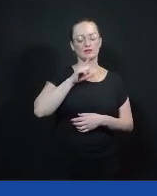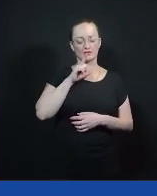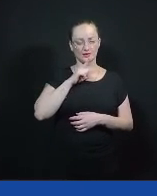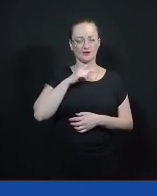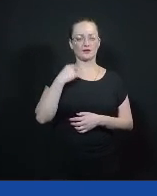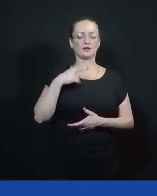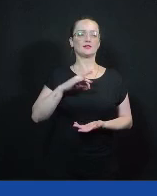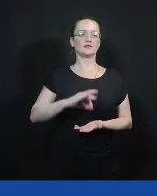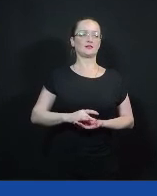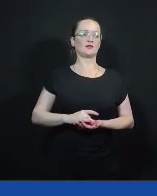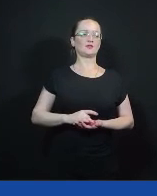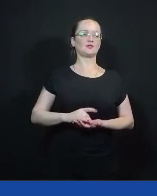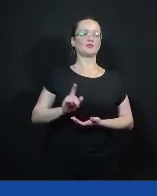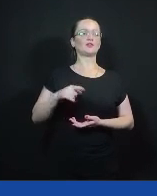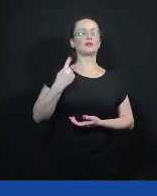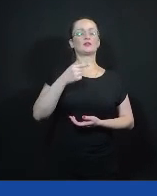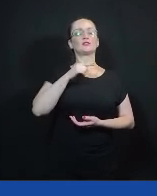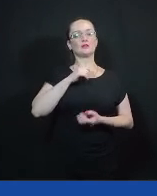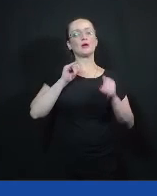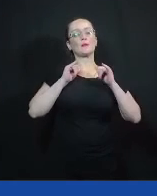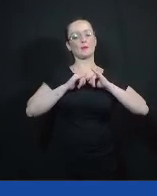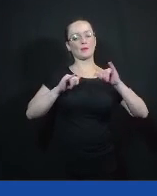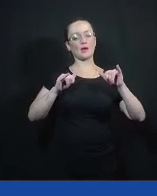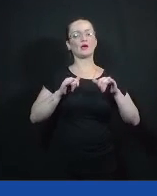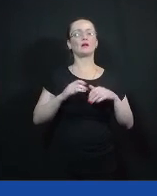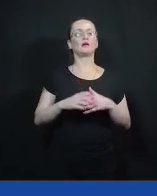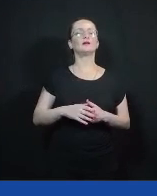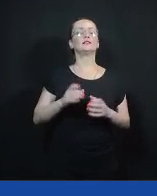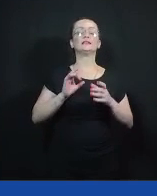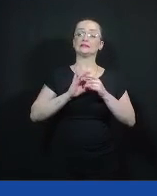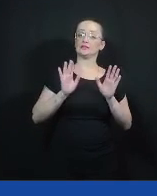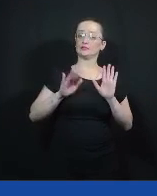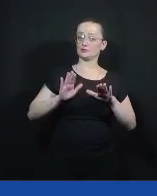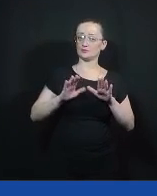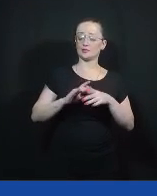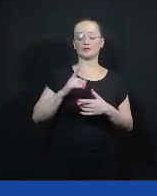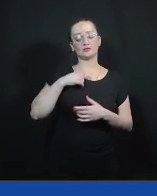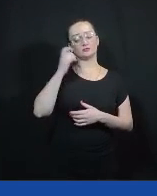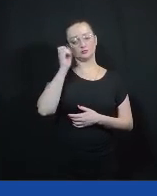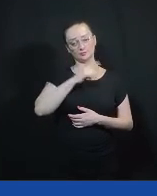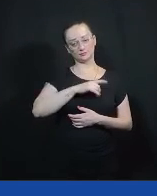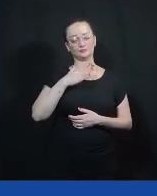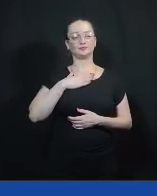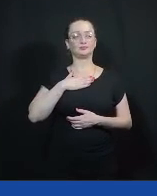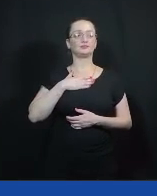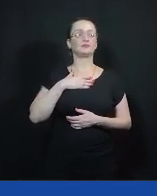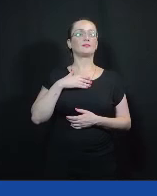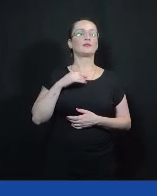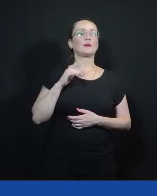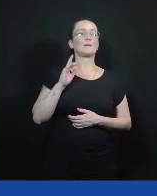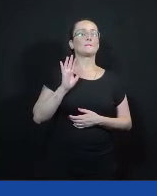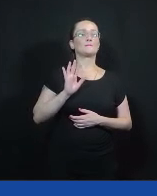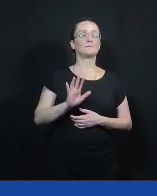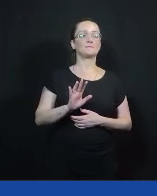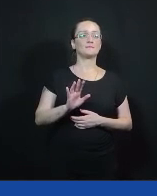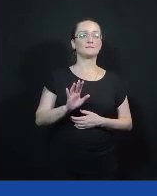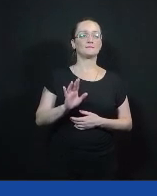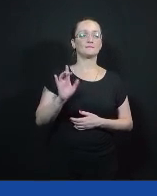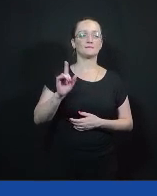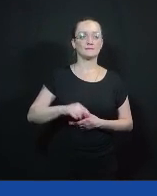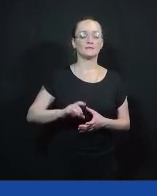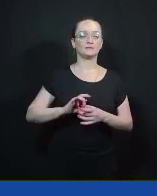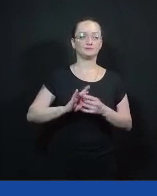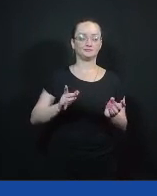nossa realidade, temos uma imprensa razoavelmente livre, com suas dificuldades, mas sim com veículos livres, que